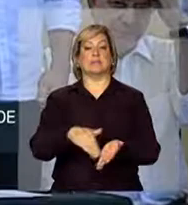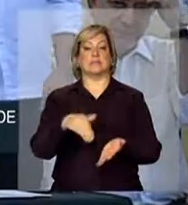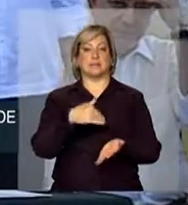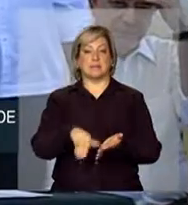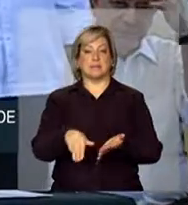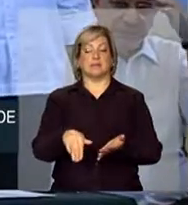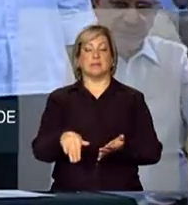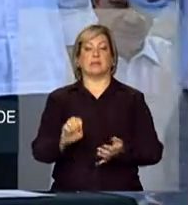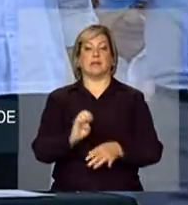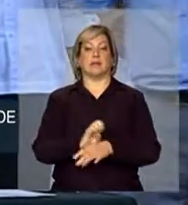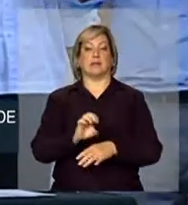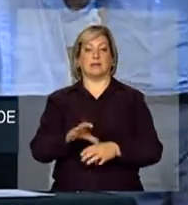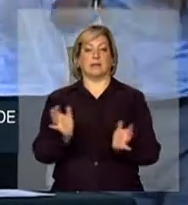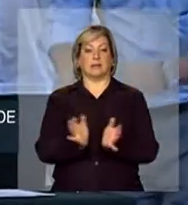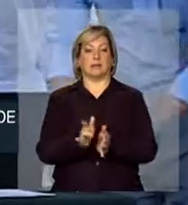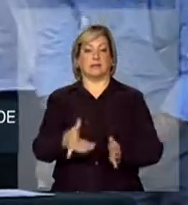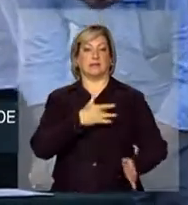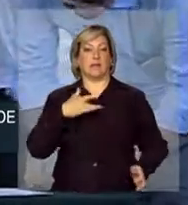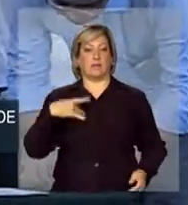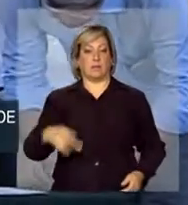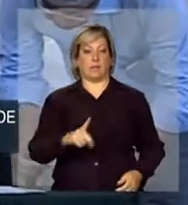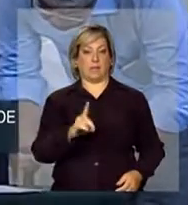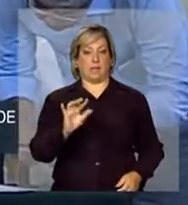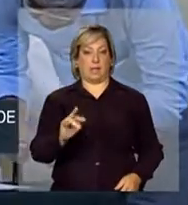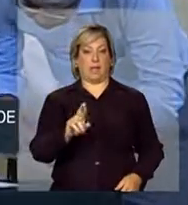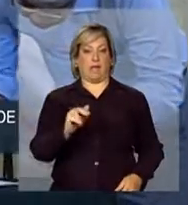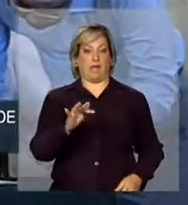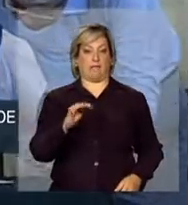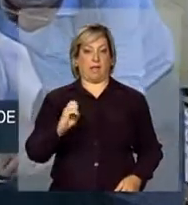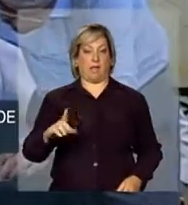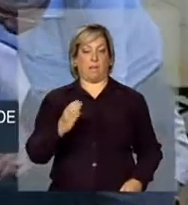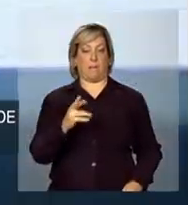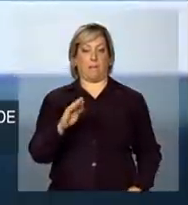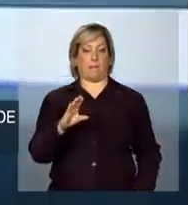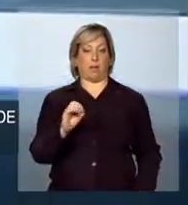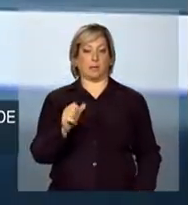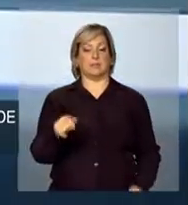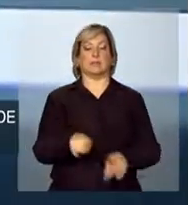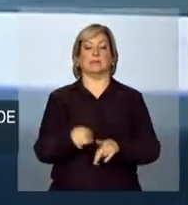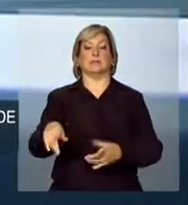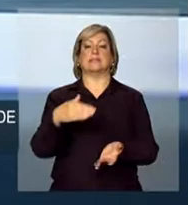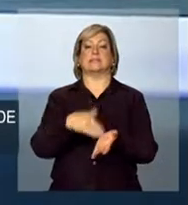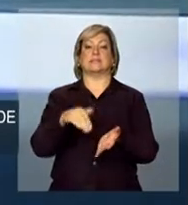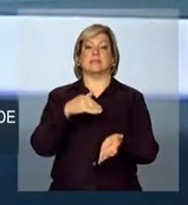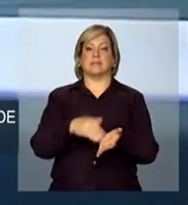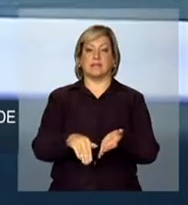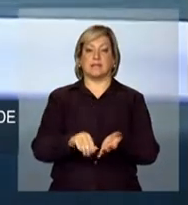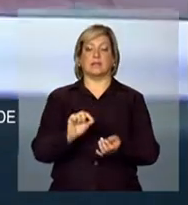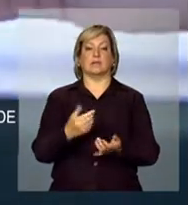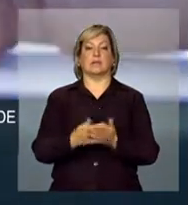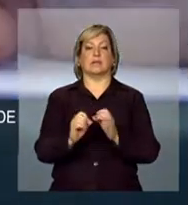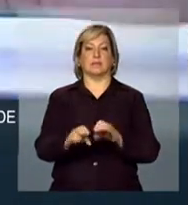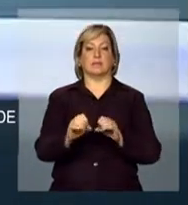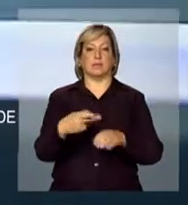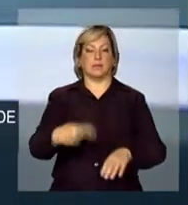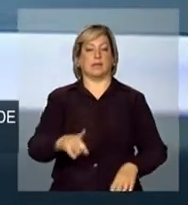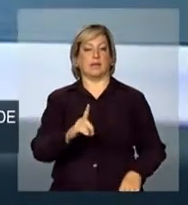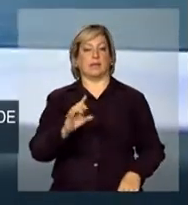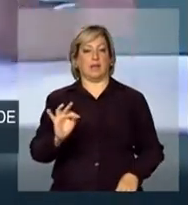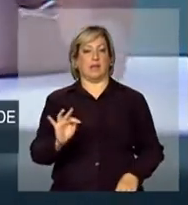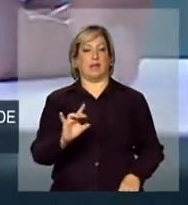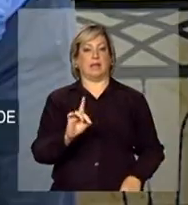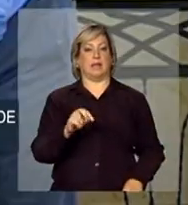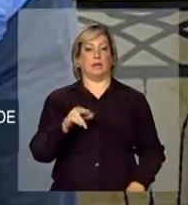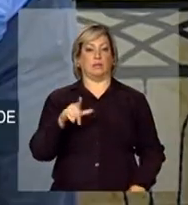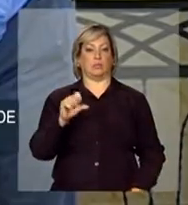secretário de estado de saúde do Distrito Federal Rafael de Aguiar Barbosa e o senhor secretário está a Educação do Distrito Federal